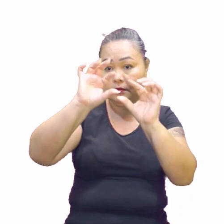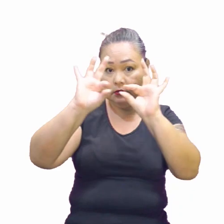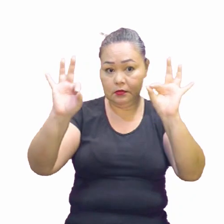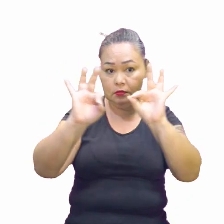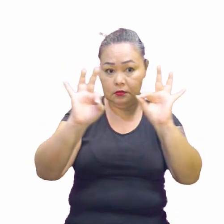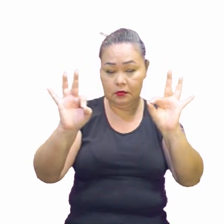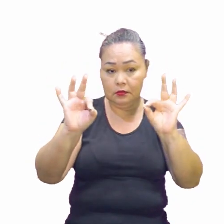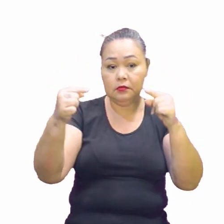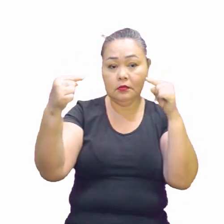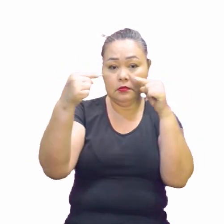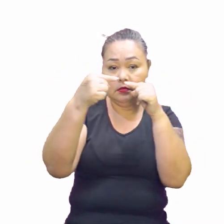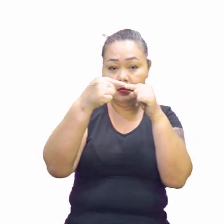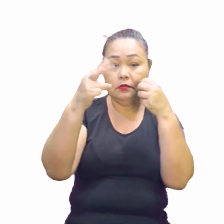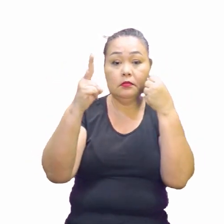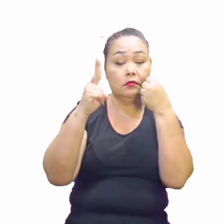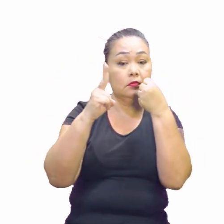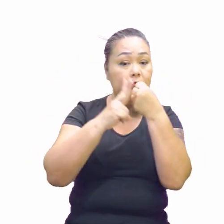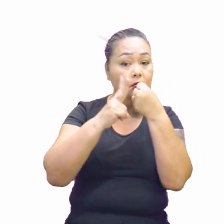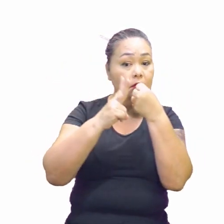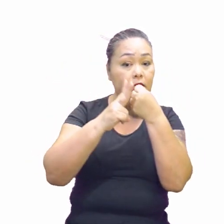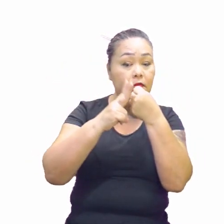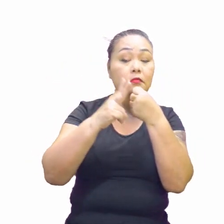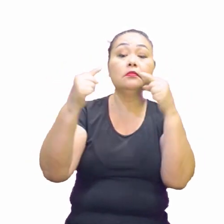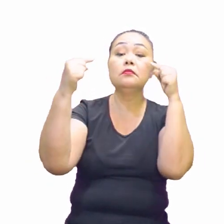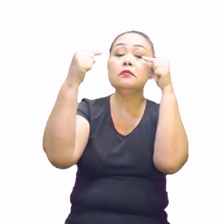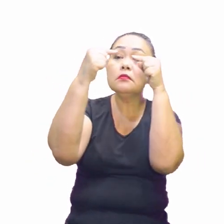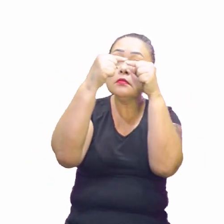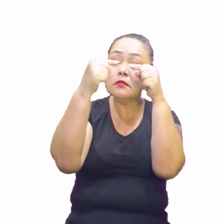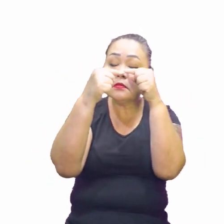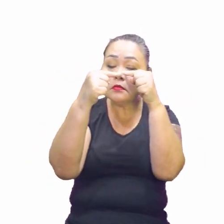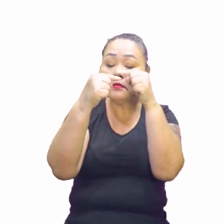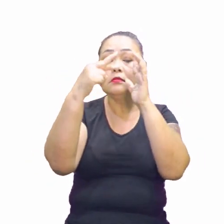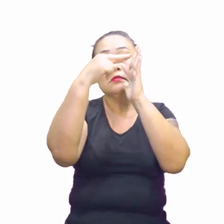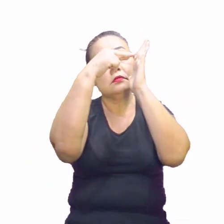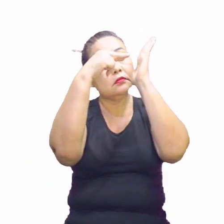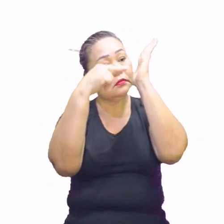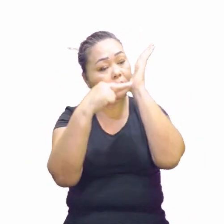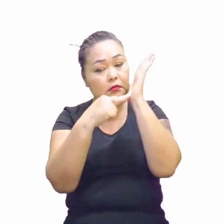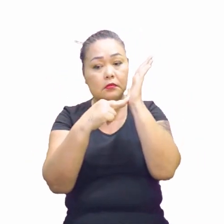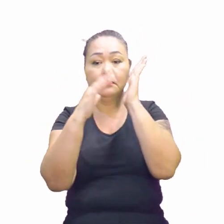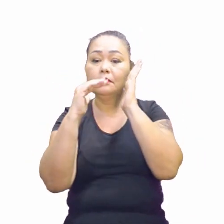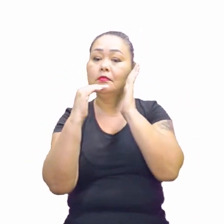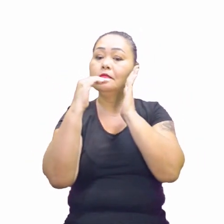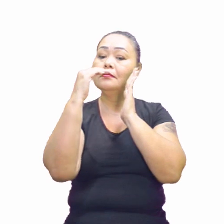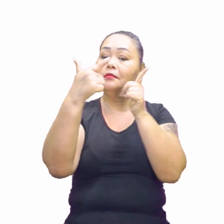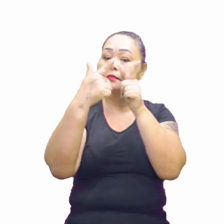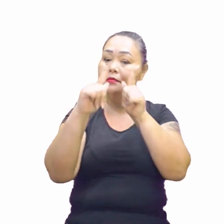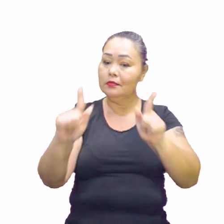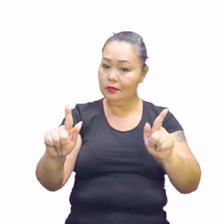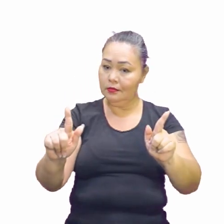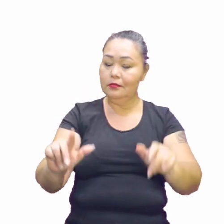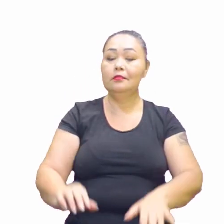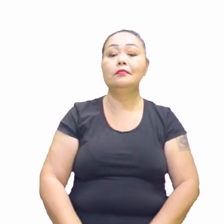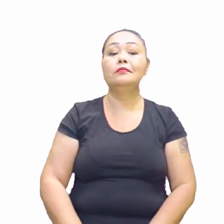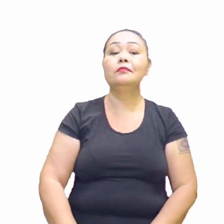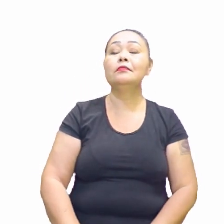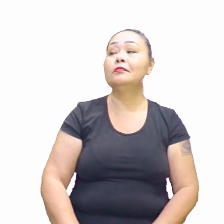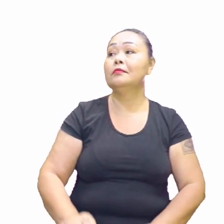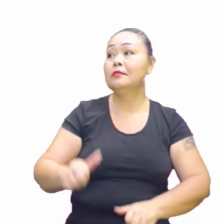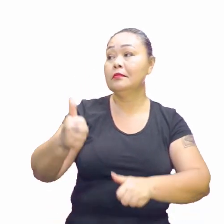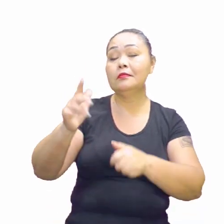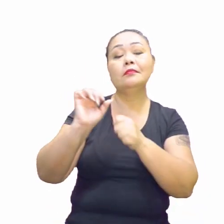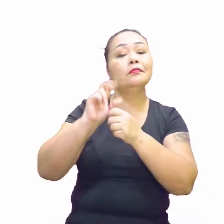esse trecho, apresenta concordância verbal de acordo com a norma padrão. Então, a